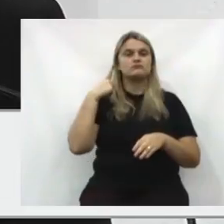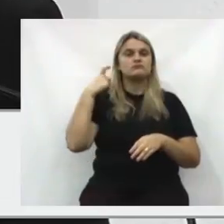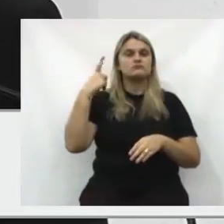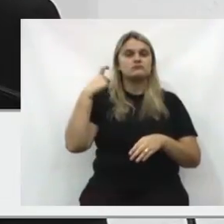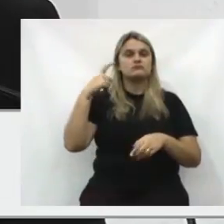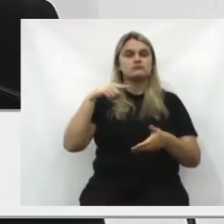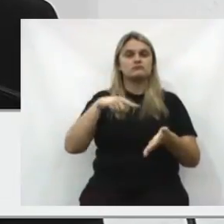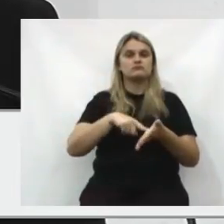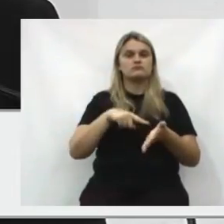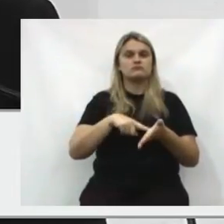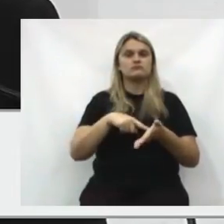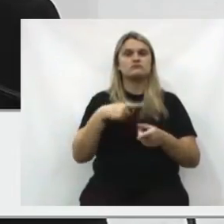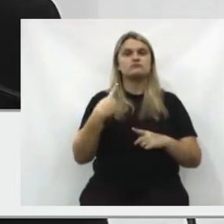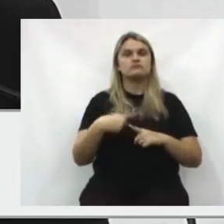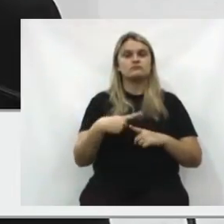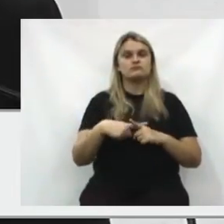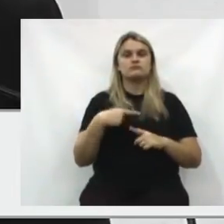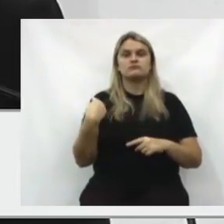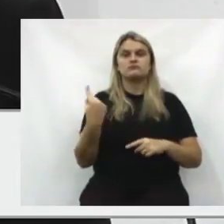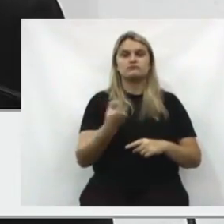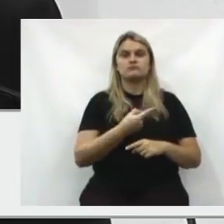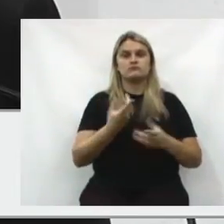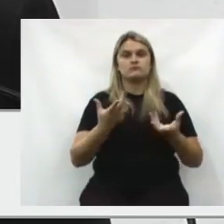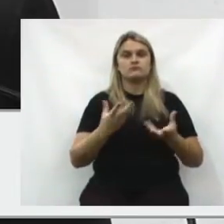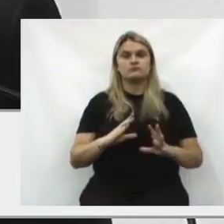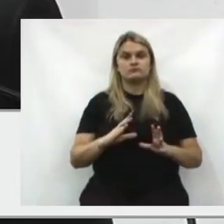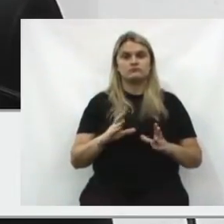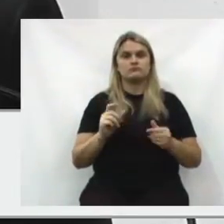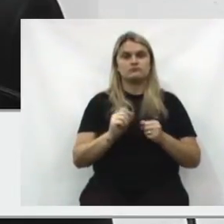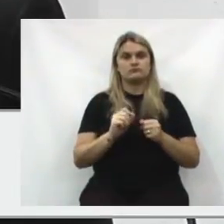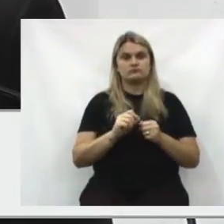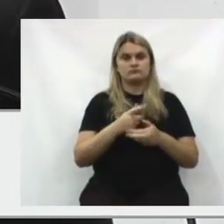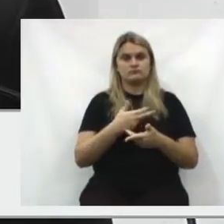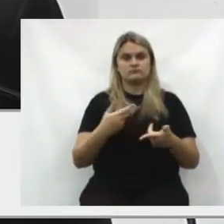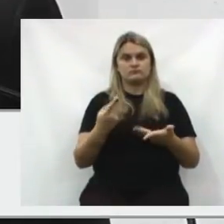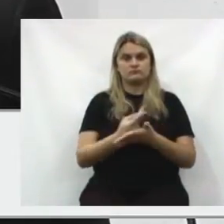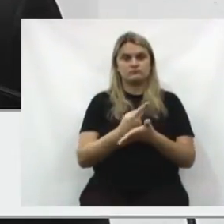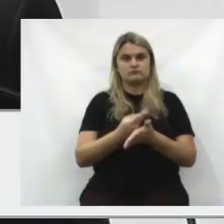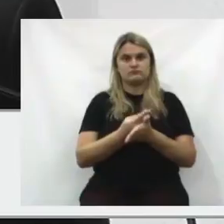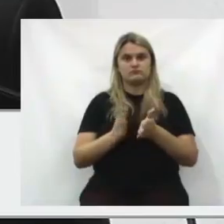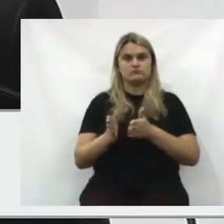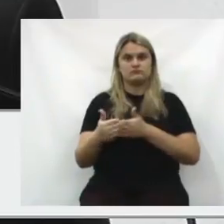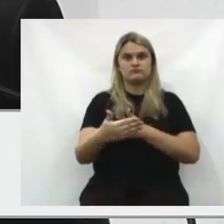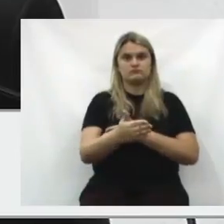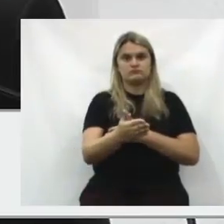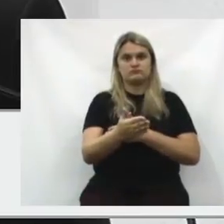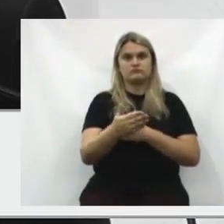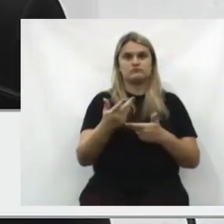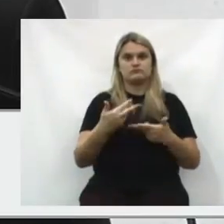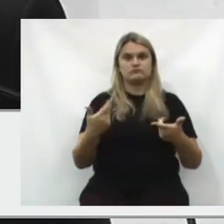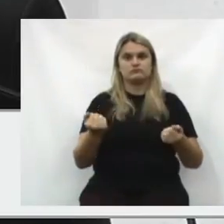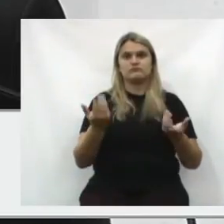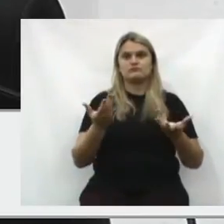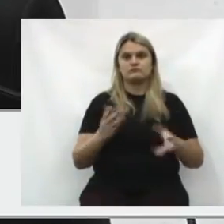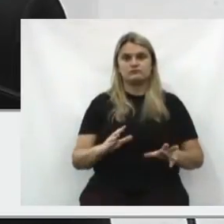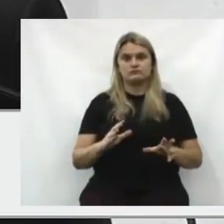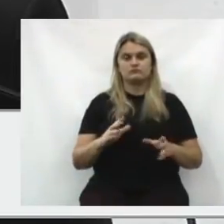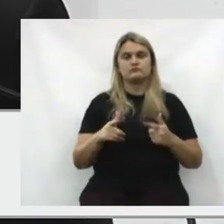até uma campainha para poder ser. Por quê? Porque nós não queremos incorrer em desvio de